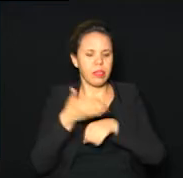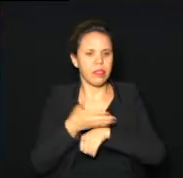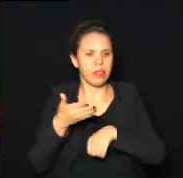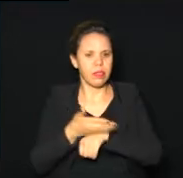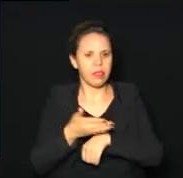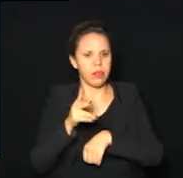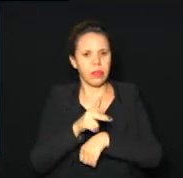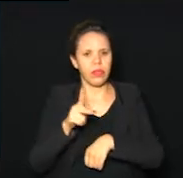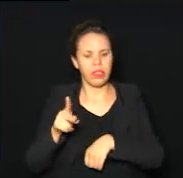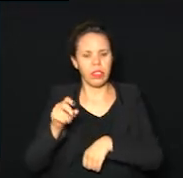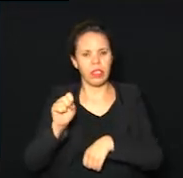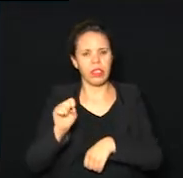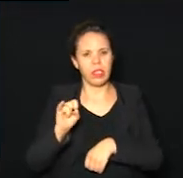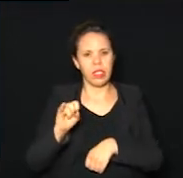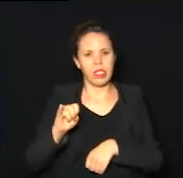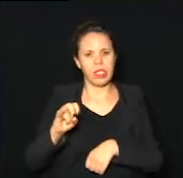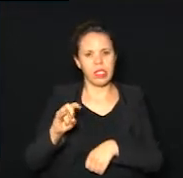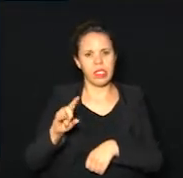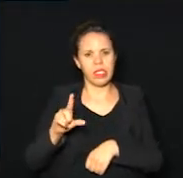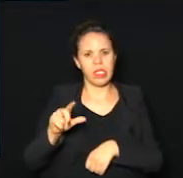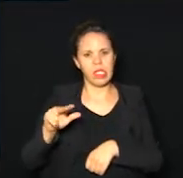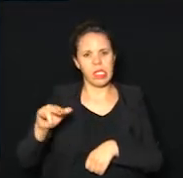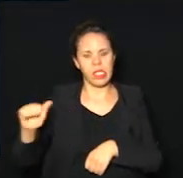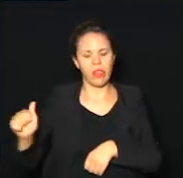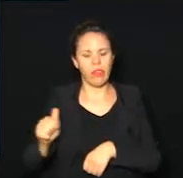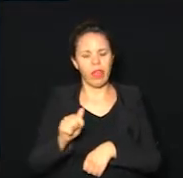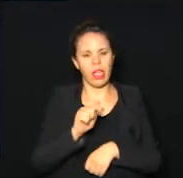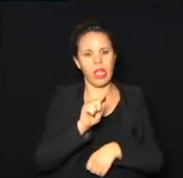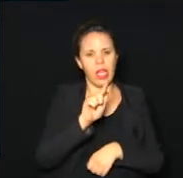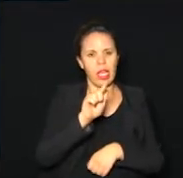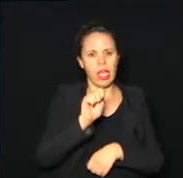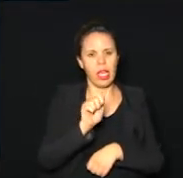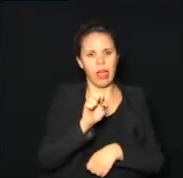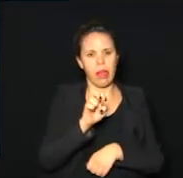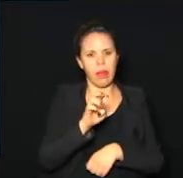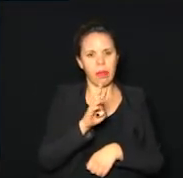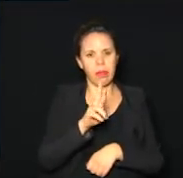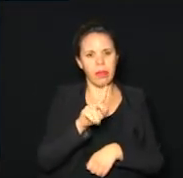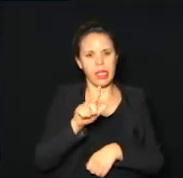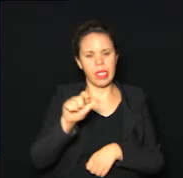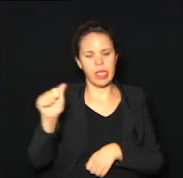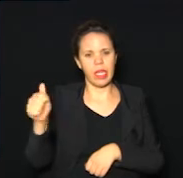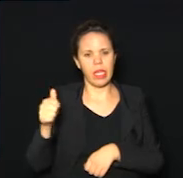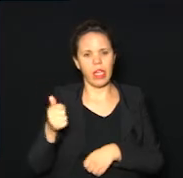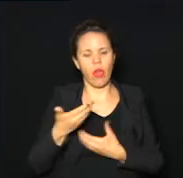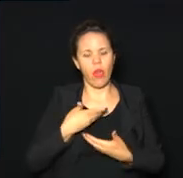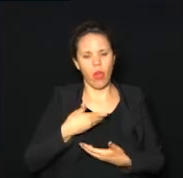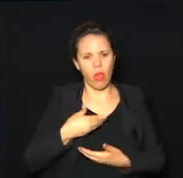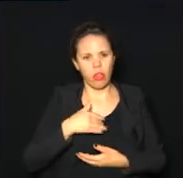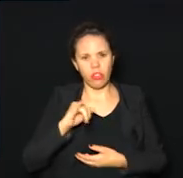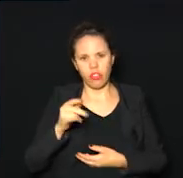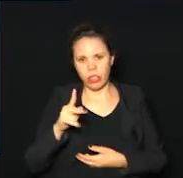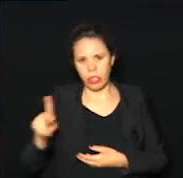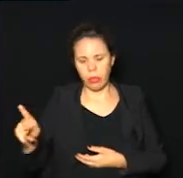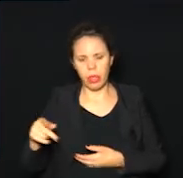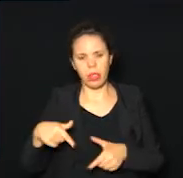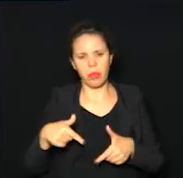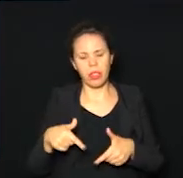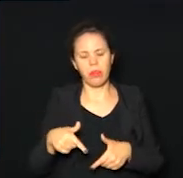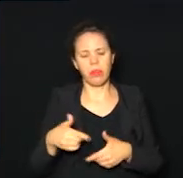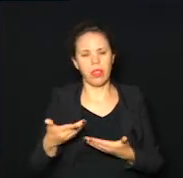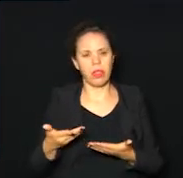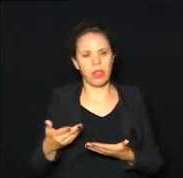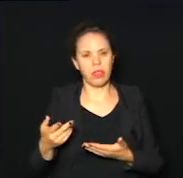a professora Silvia, com a Gabriela, com o JP, meus companheiros de sindicato, de direção da FASUBRA, e a companheira Silvia que